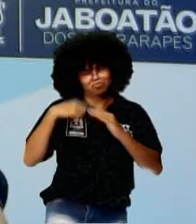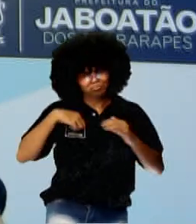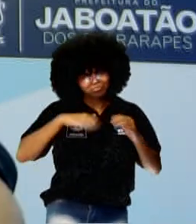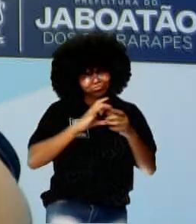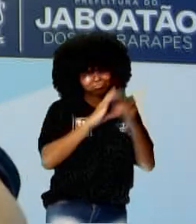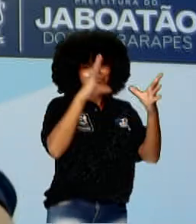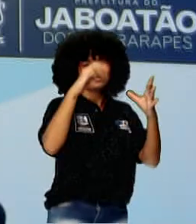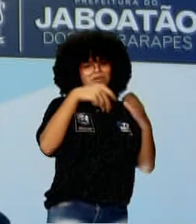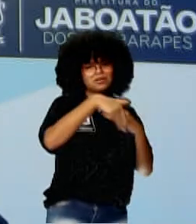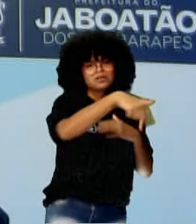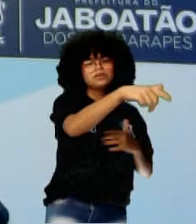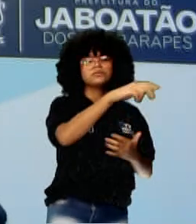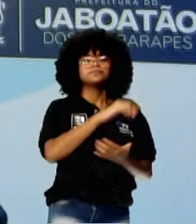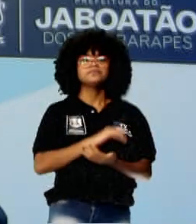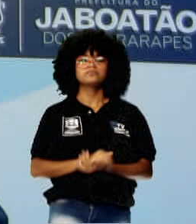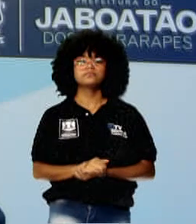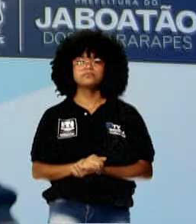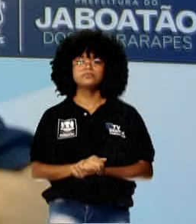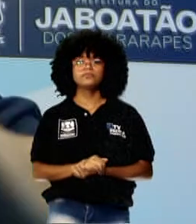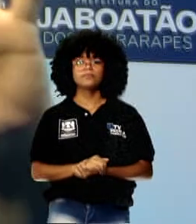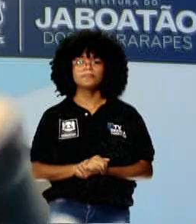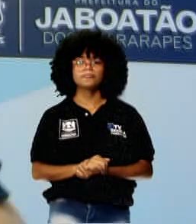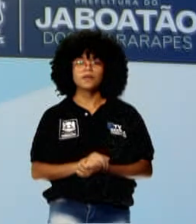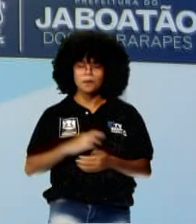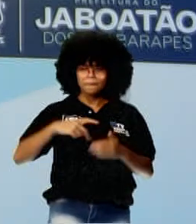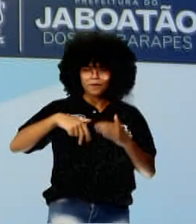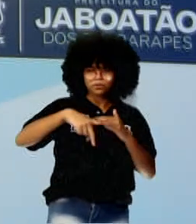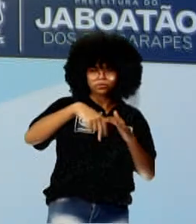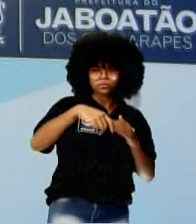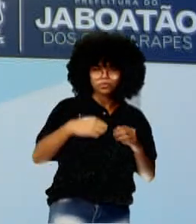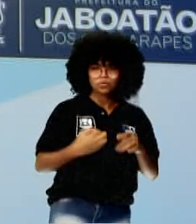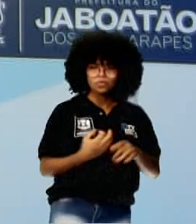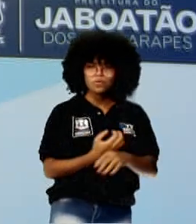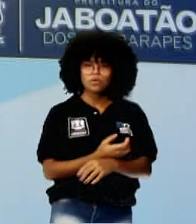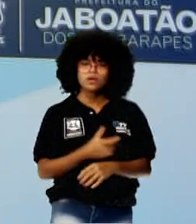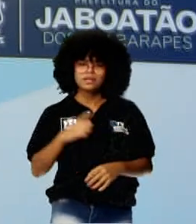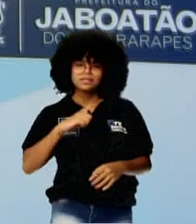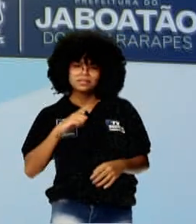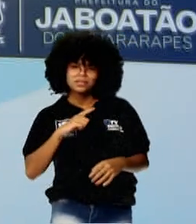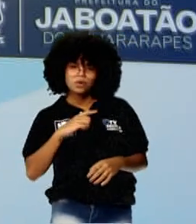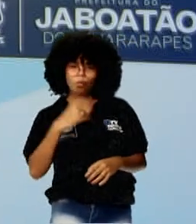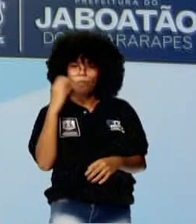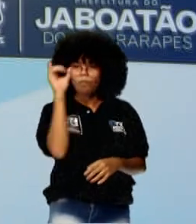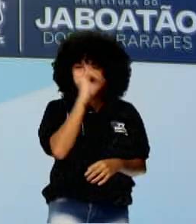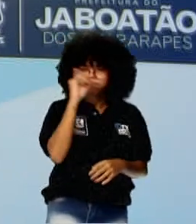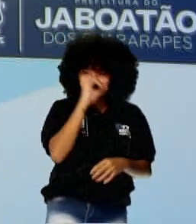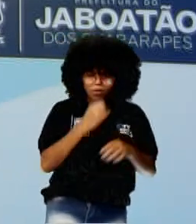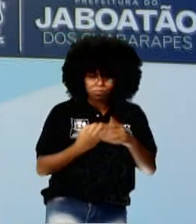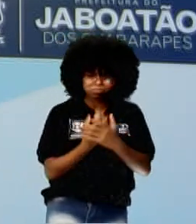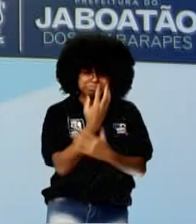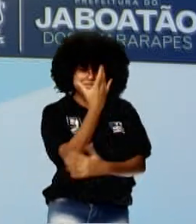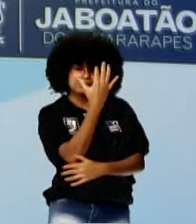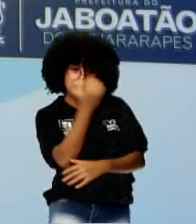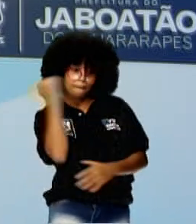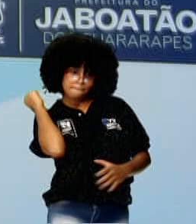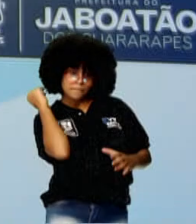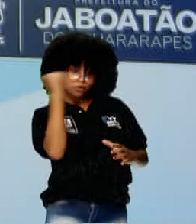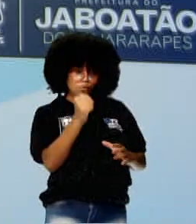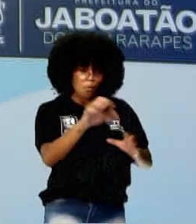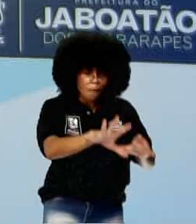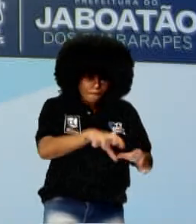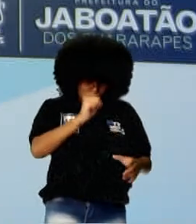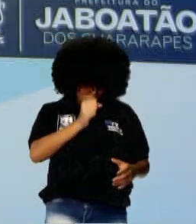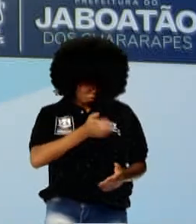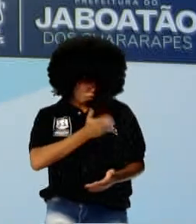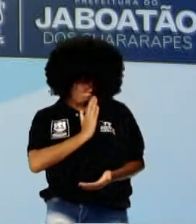que ia passando um porco do mato gigante. O caçador pegou o porco do mato, matou, pegou aquele